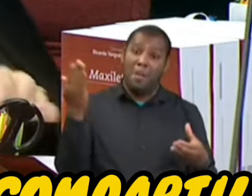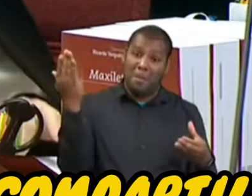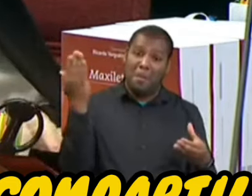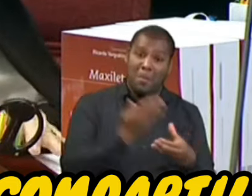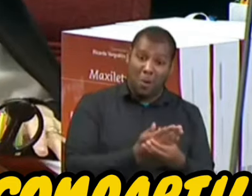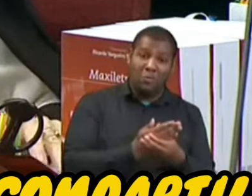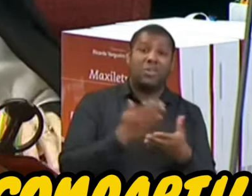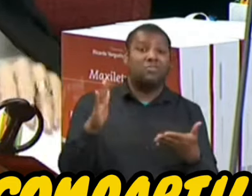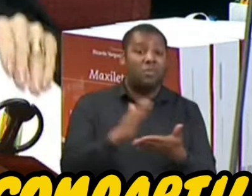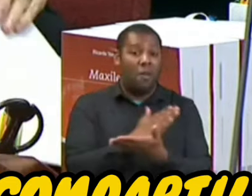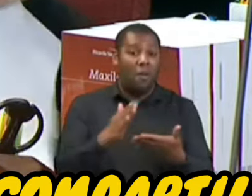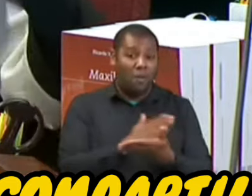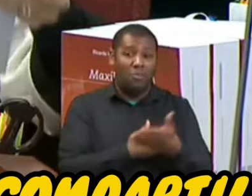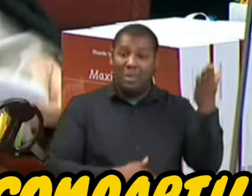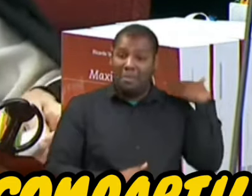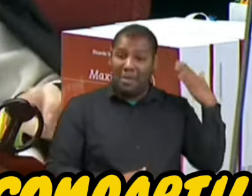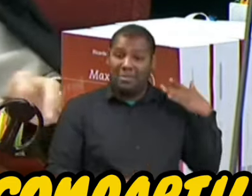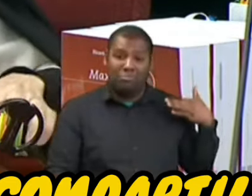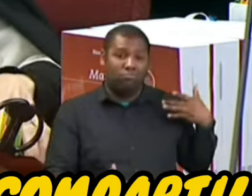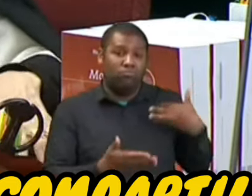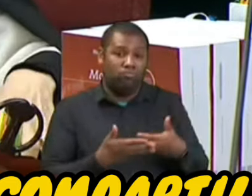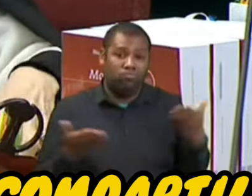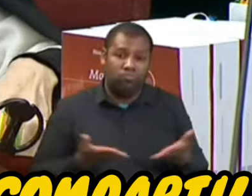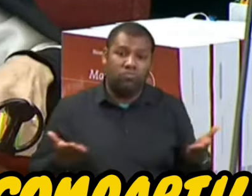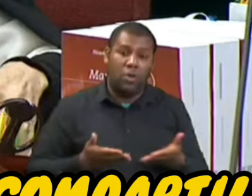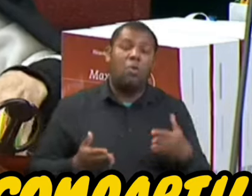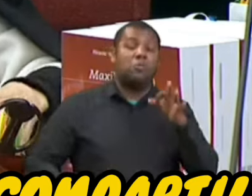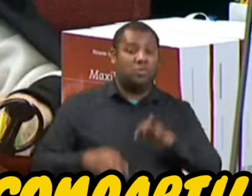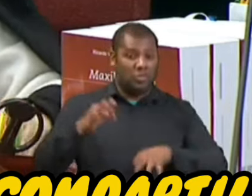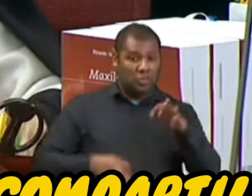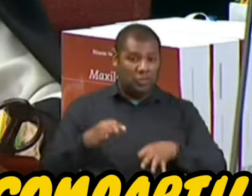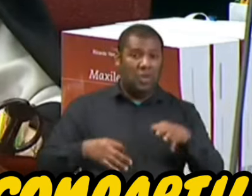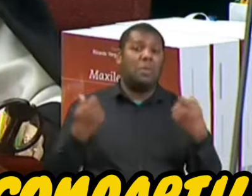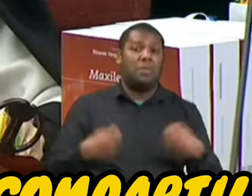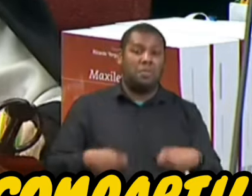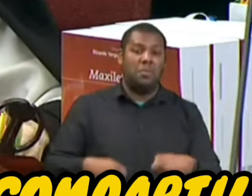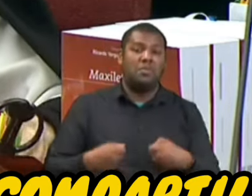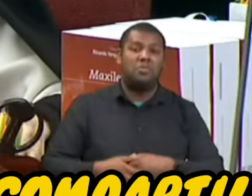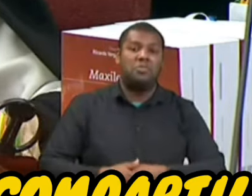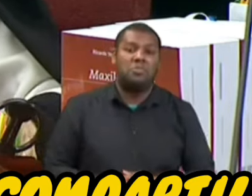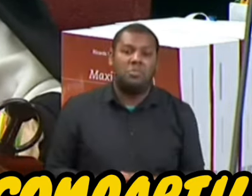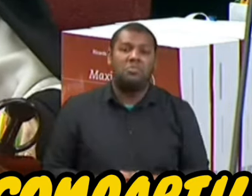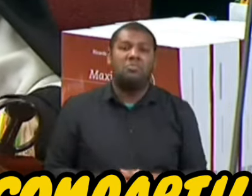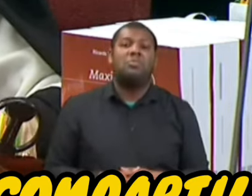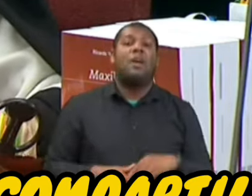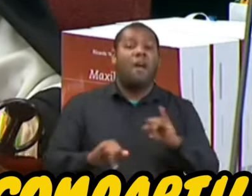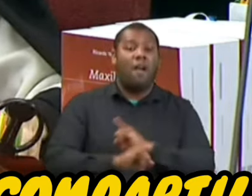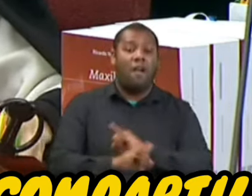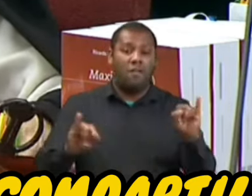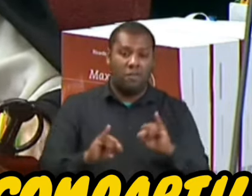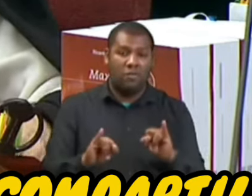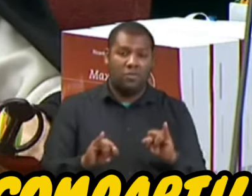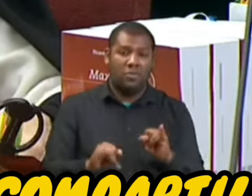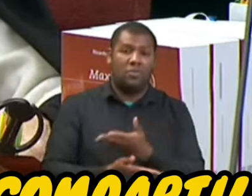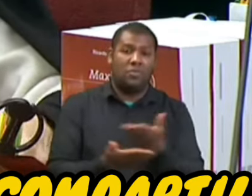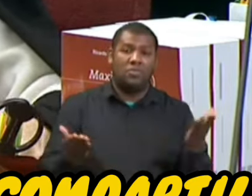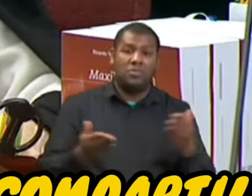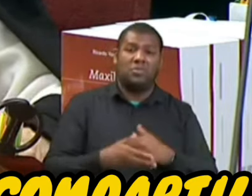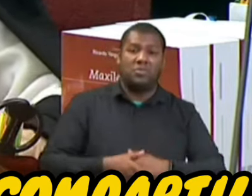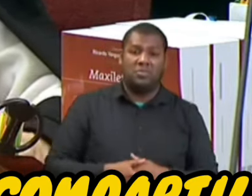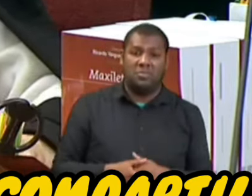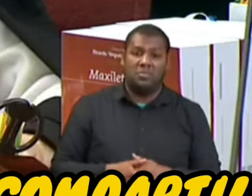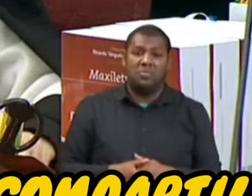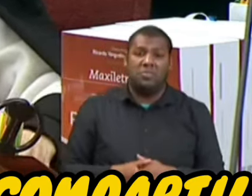acontecem, lamentavelmente. Mas, enfim, isto para dizer que eu não me animo aí, como Vossa Excelência,